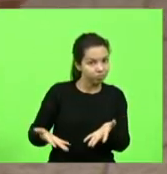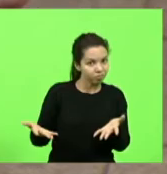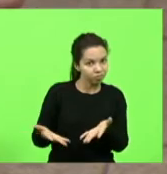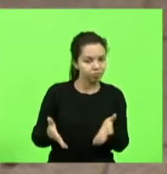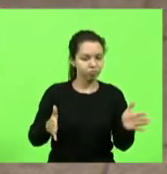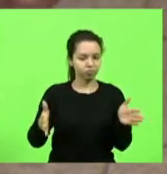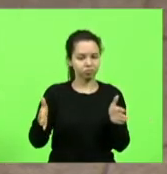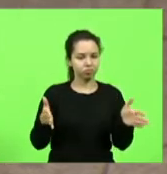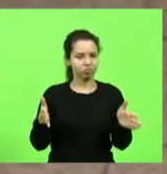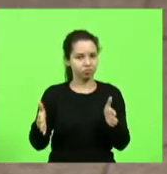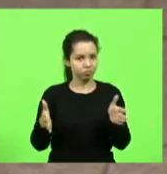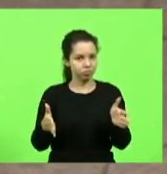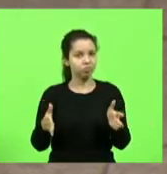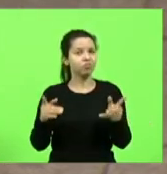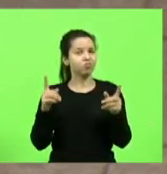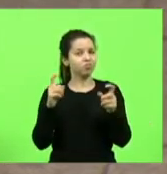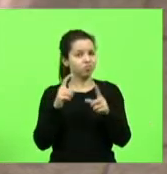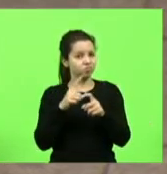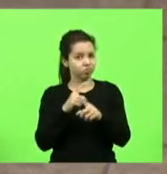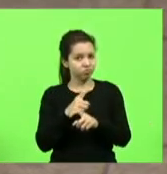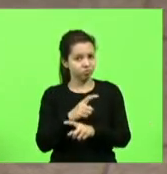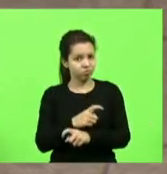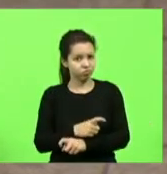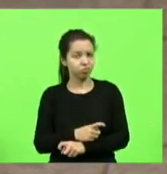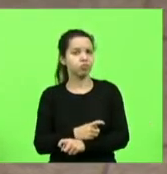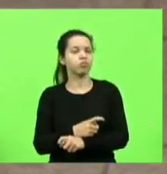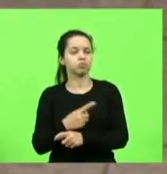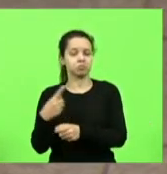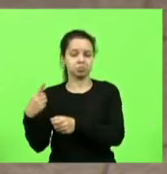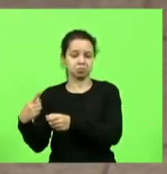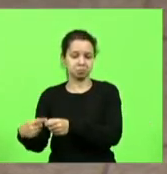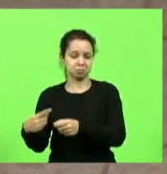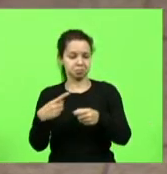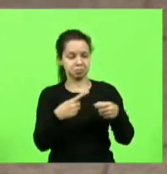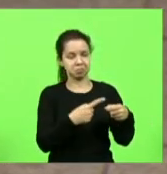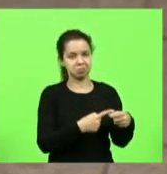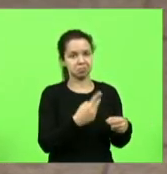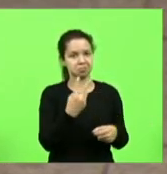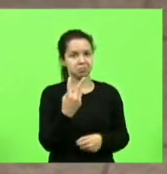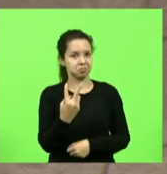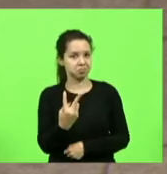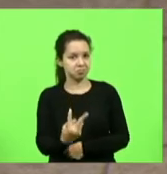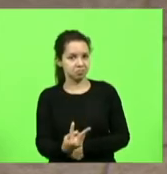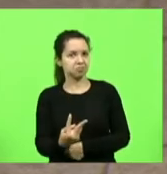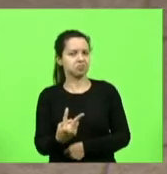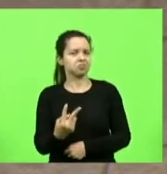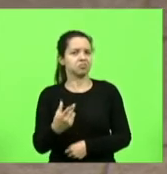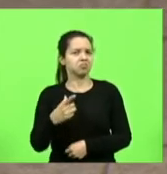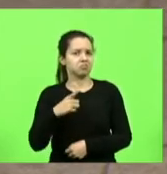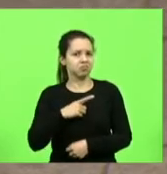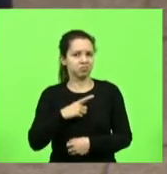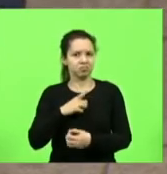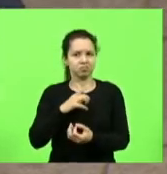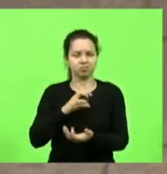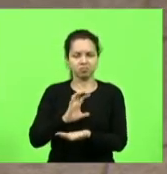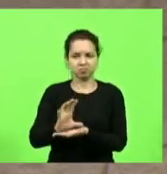trecho, complicado no meio de duas cidades. É indenização para tudo que é canto,